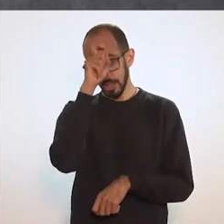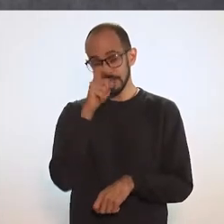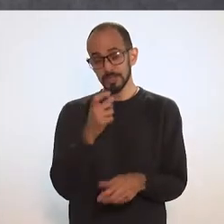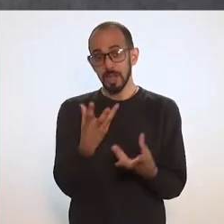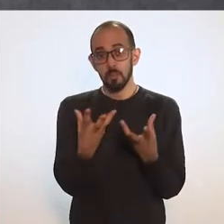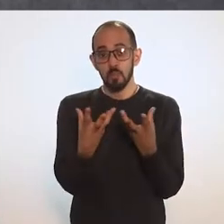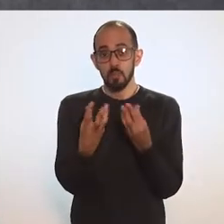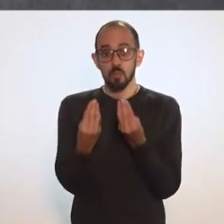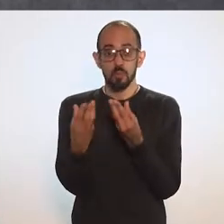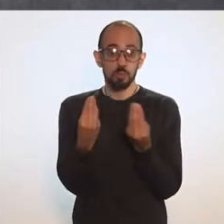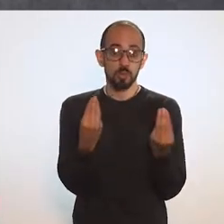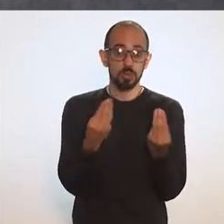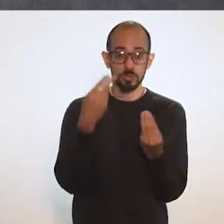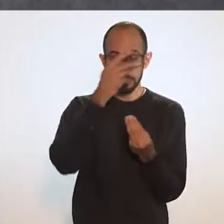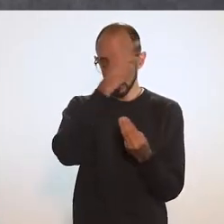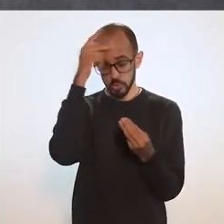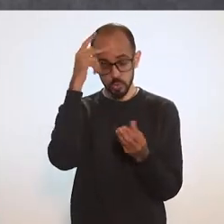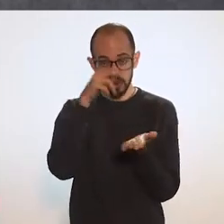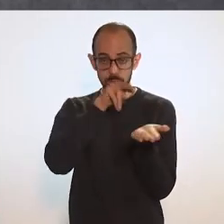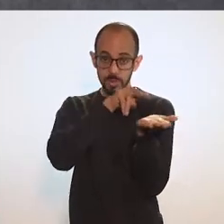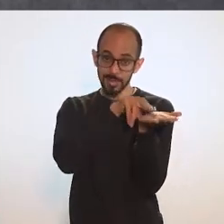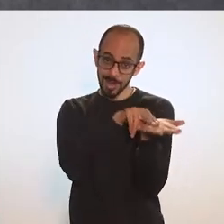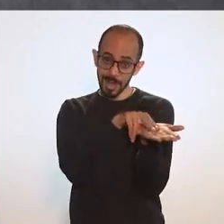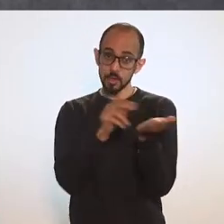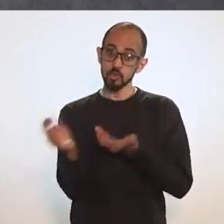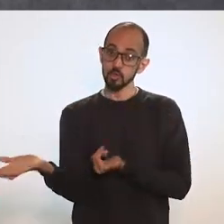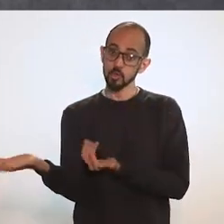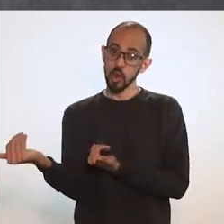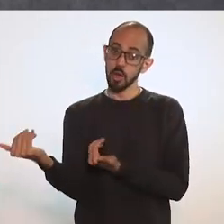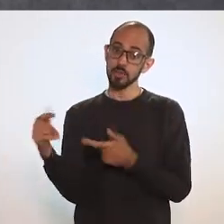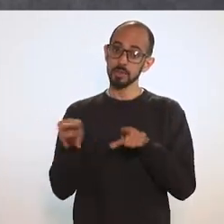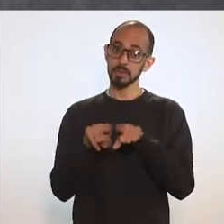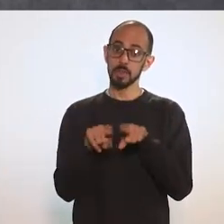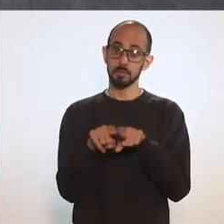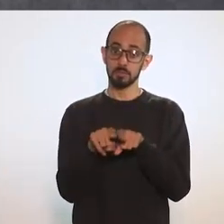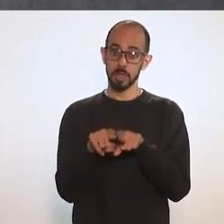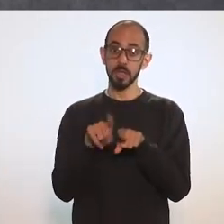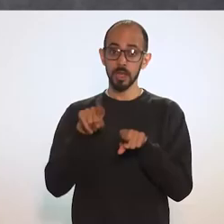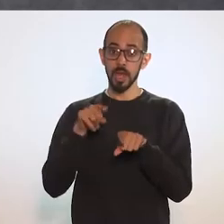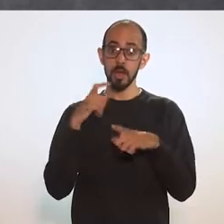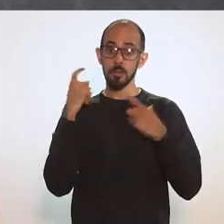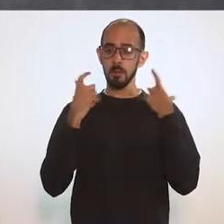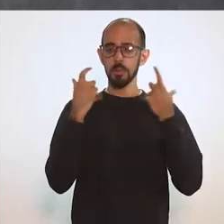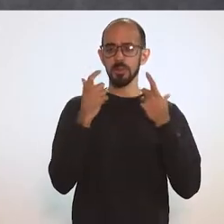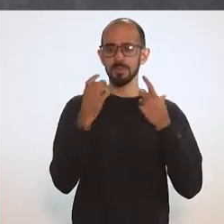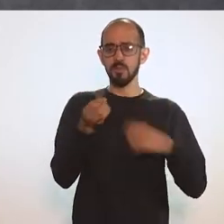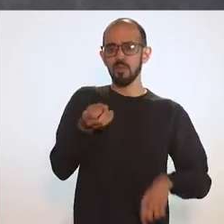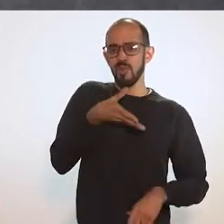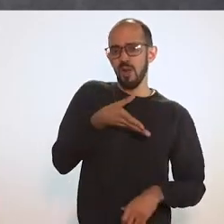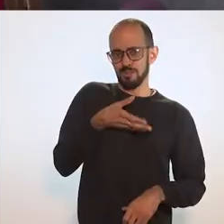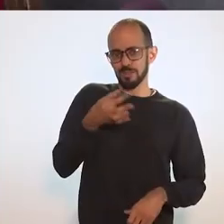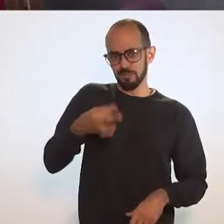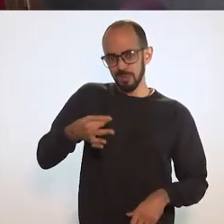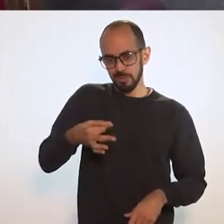de um público agora de pacientes mais jovens, que acaba sendo uma preocupação nova também,